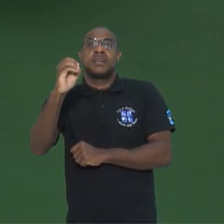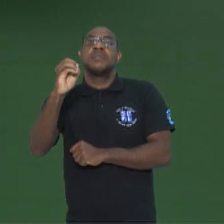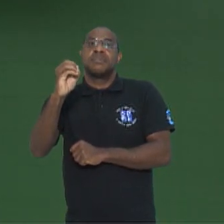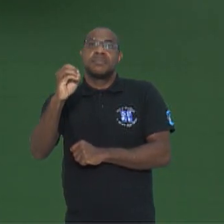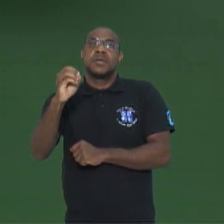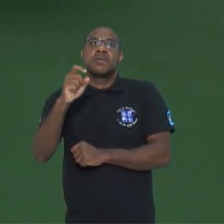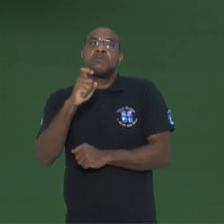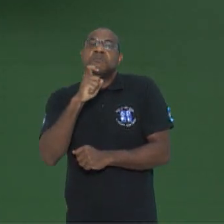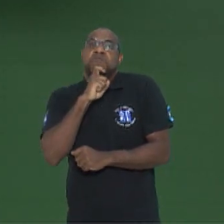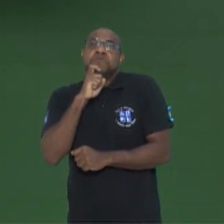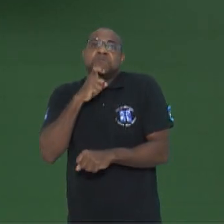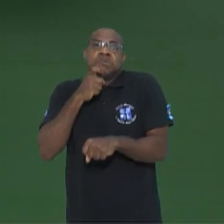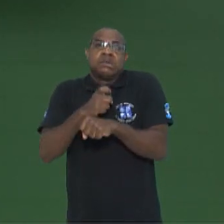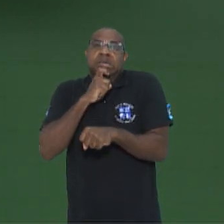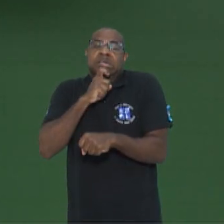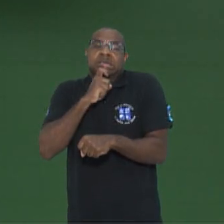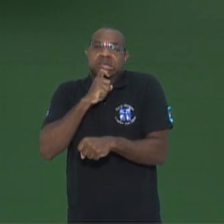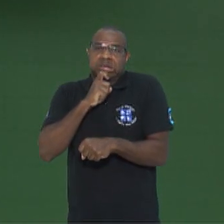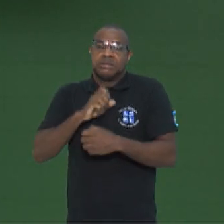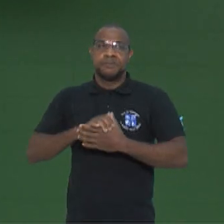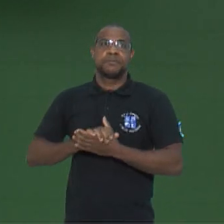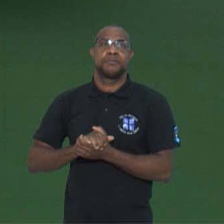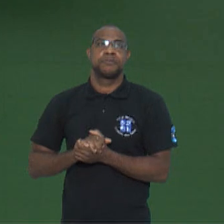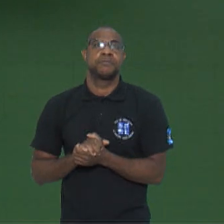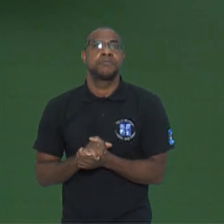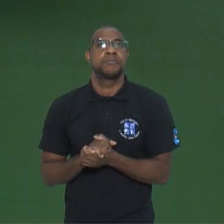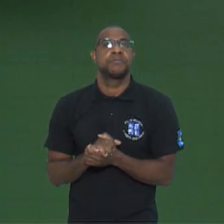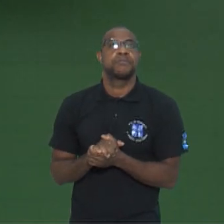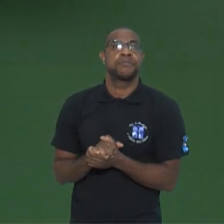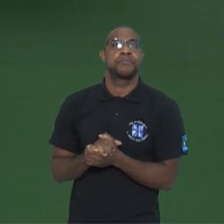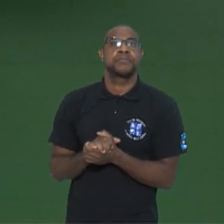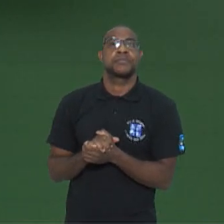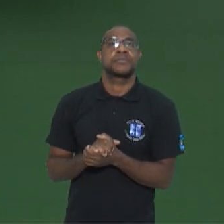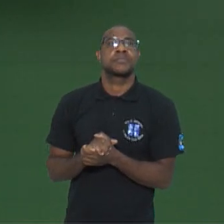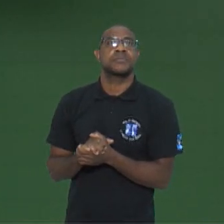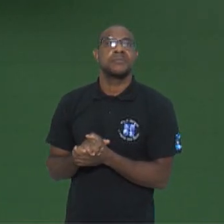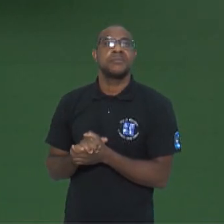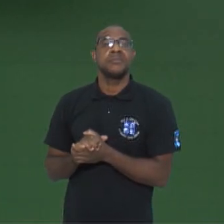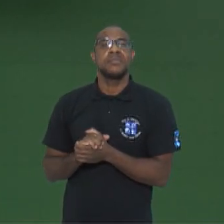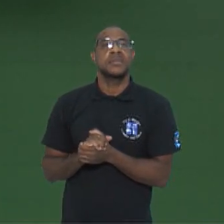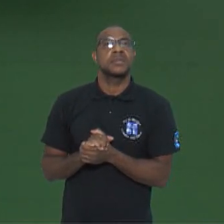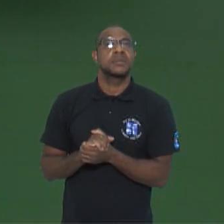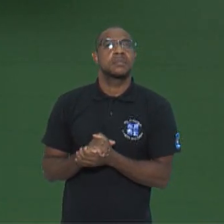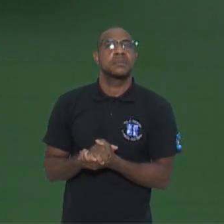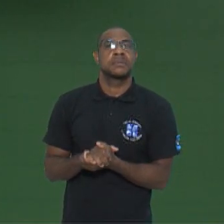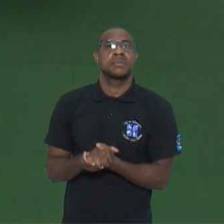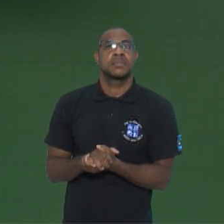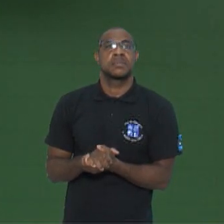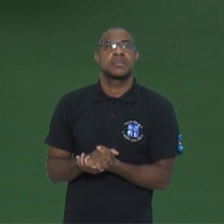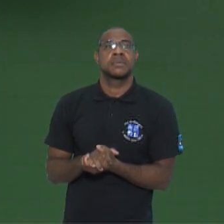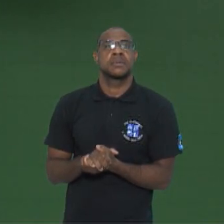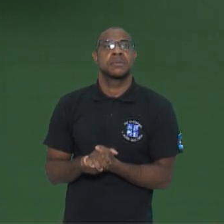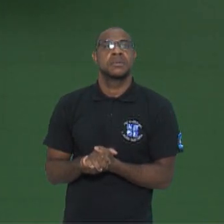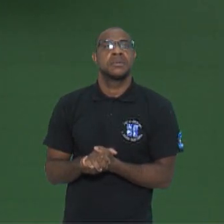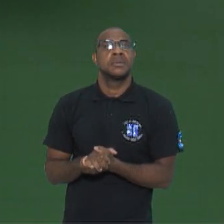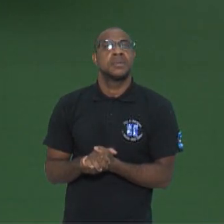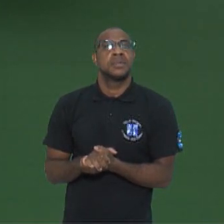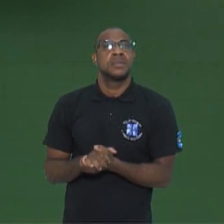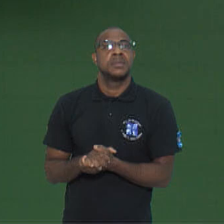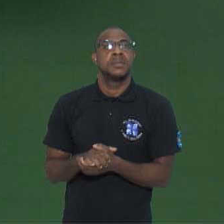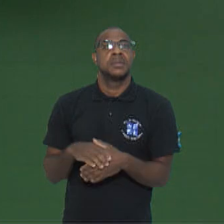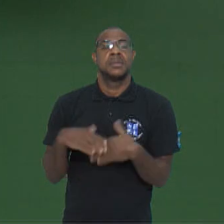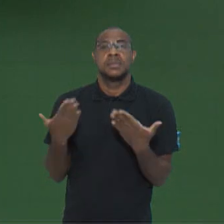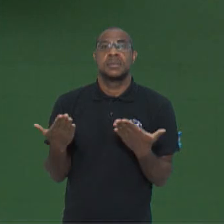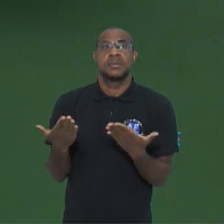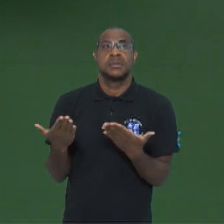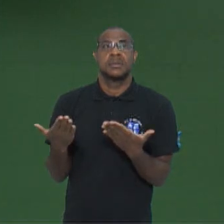grandes voos, altitude de cruzeiro das grandes aeronaves, né, intercontinentais. A partir de